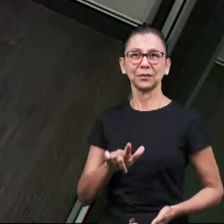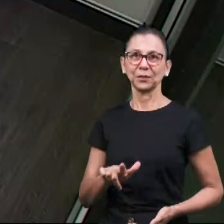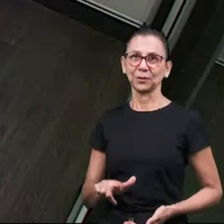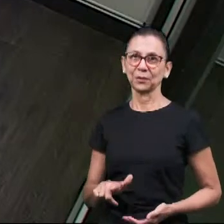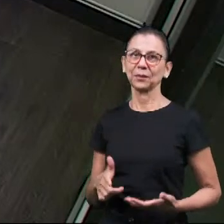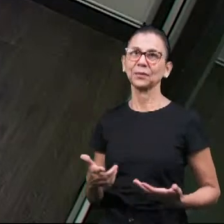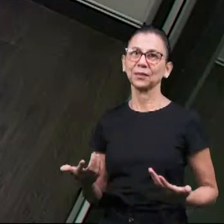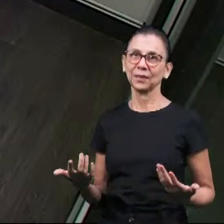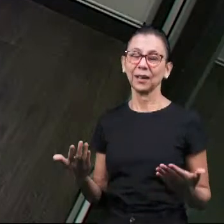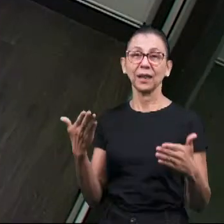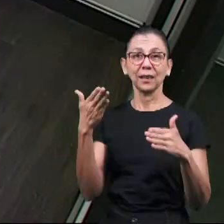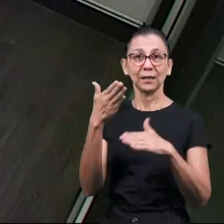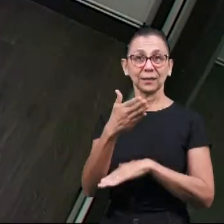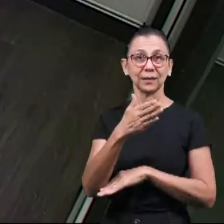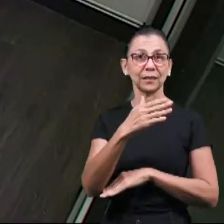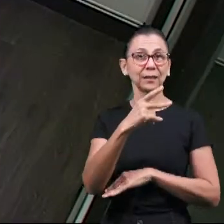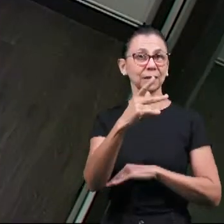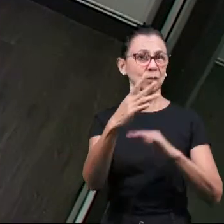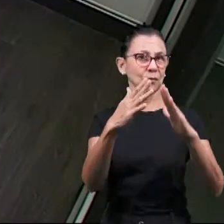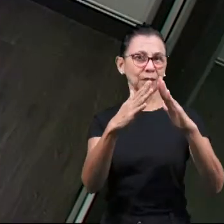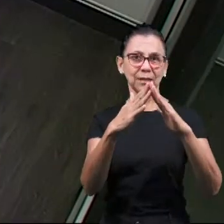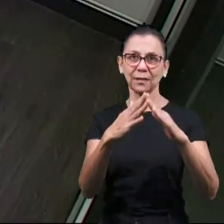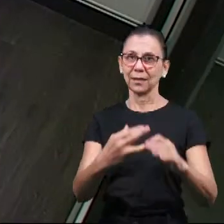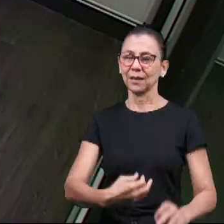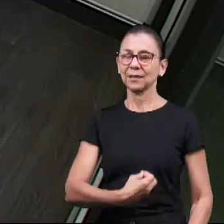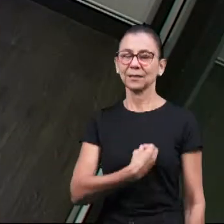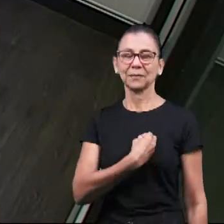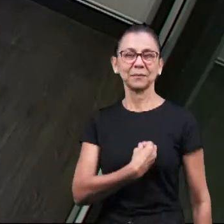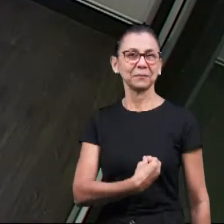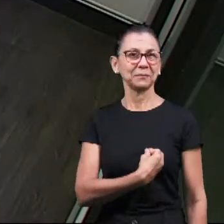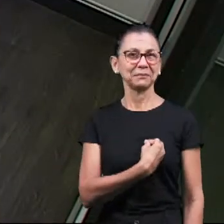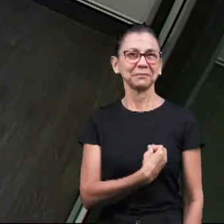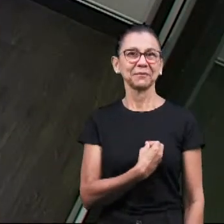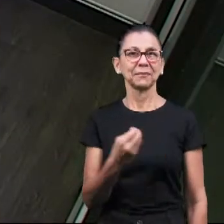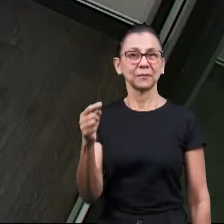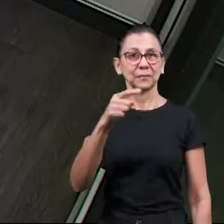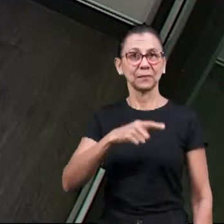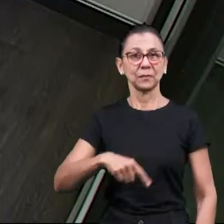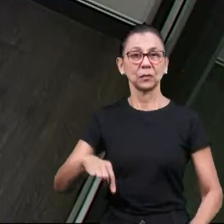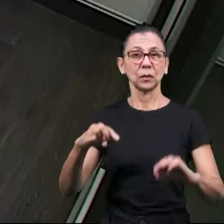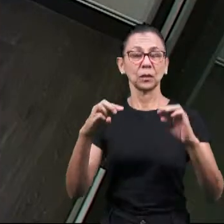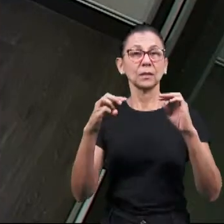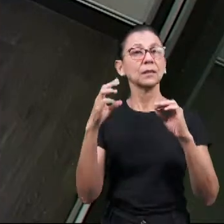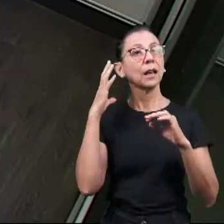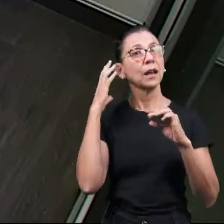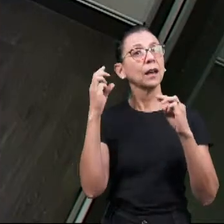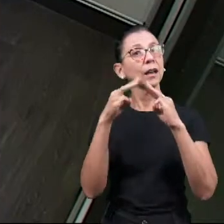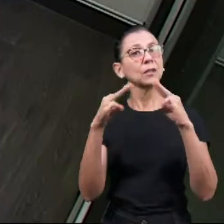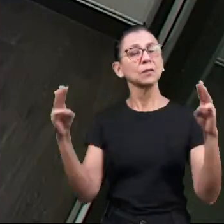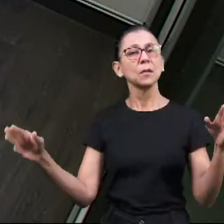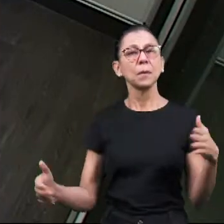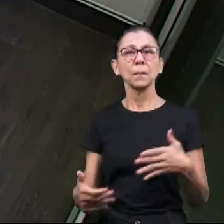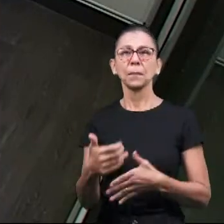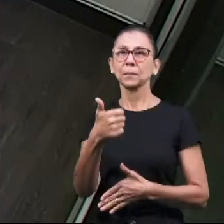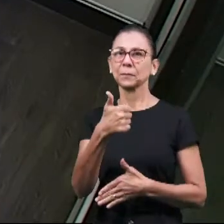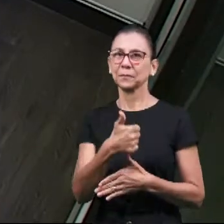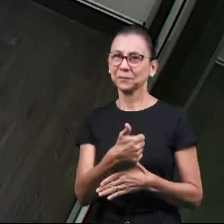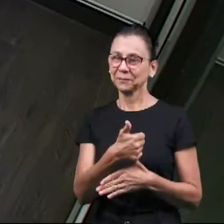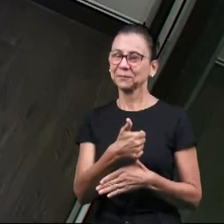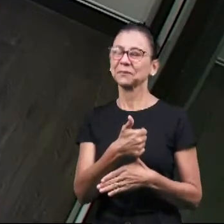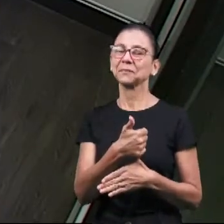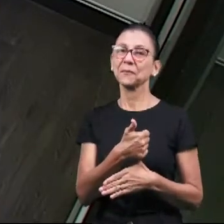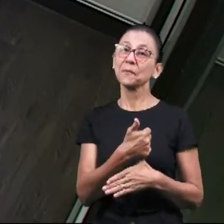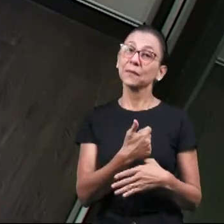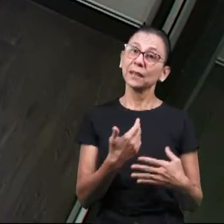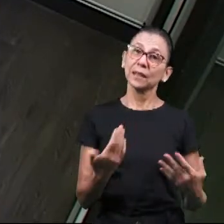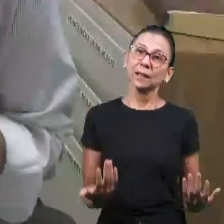poder entrar na sua casa, poder estar na sua casa. Nós da Rádio Manaim, é um privilégio para nós. E da mesma